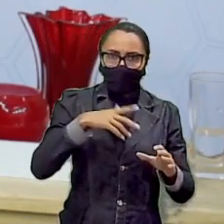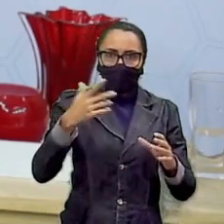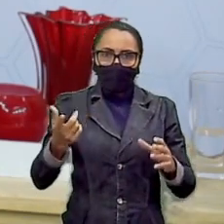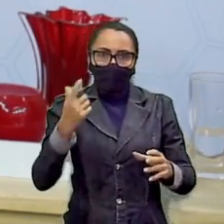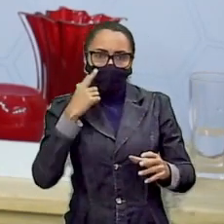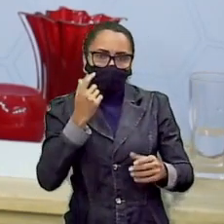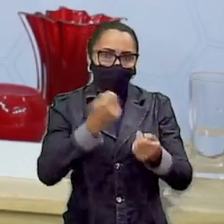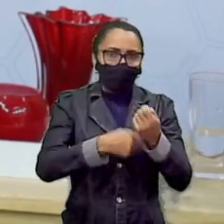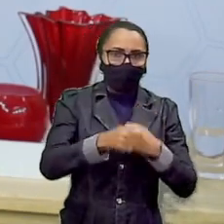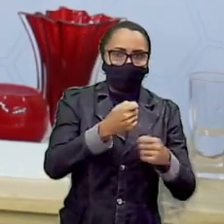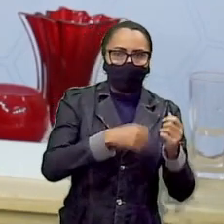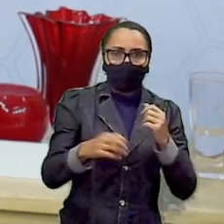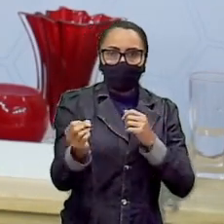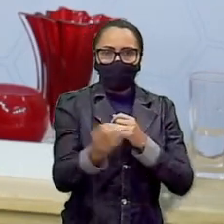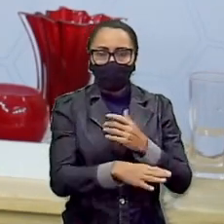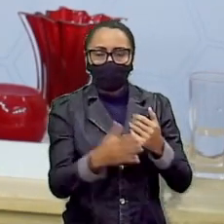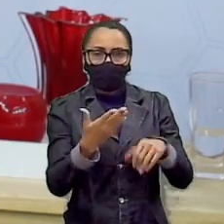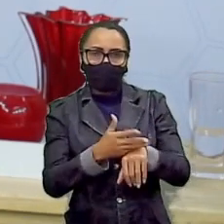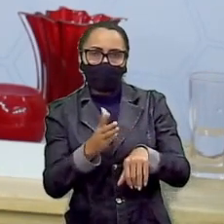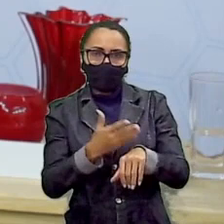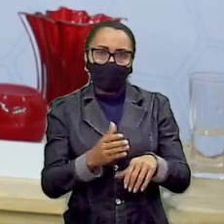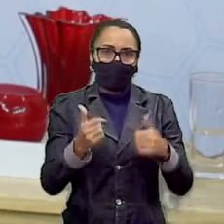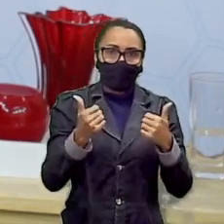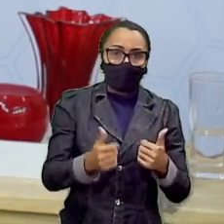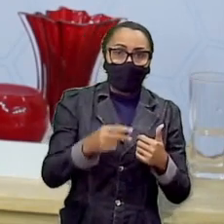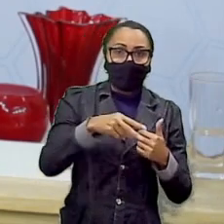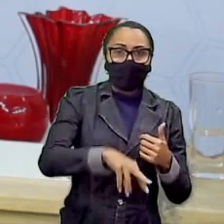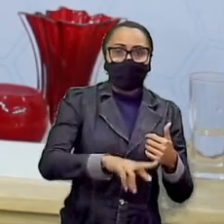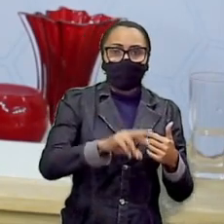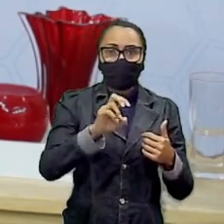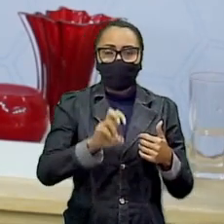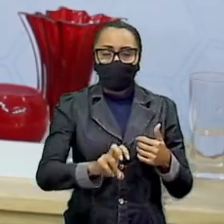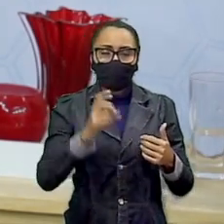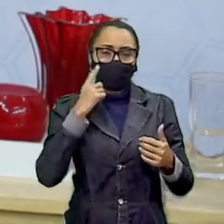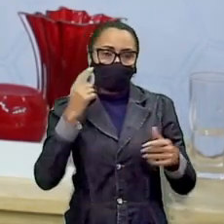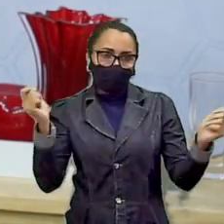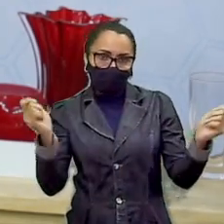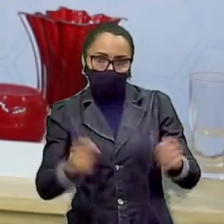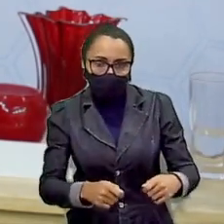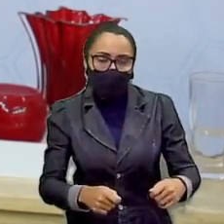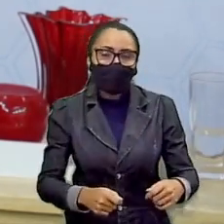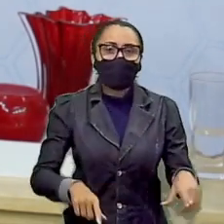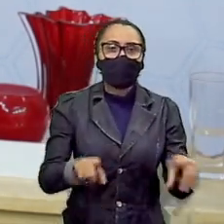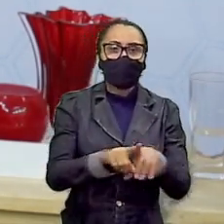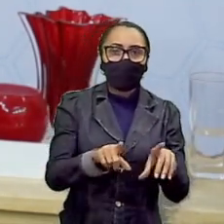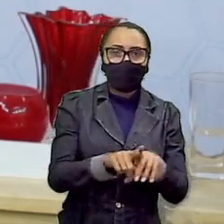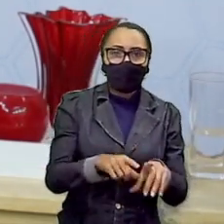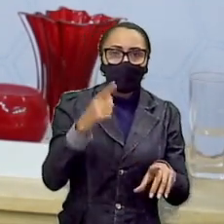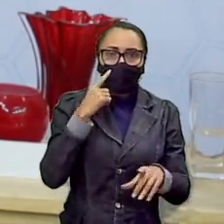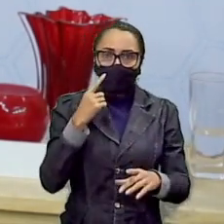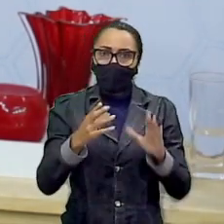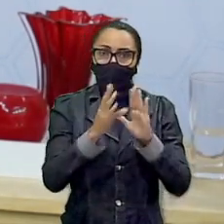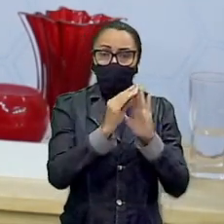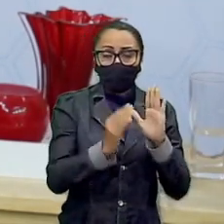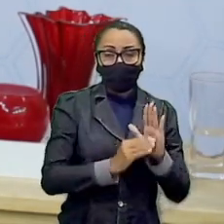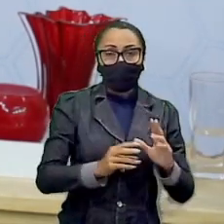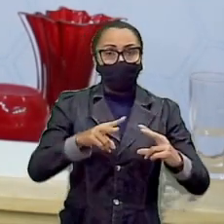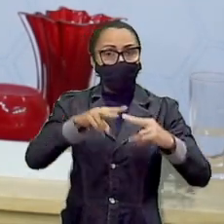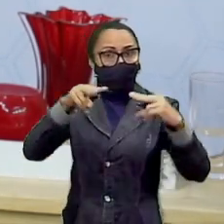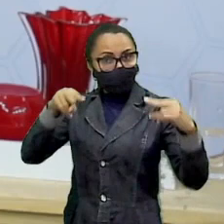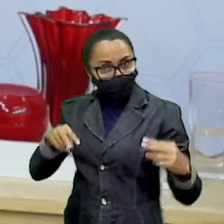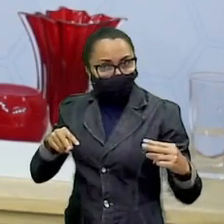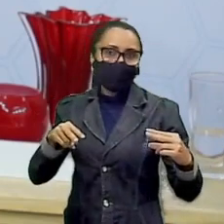novos treinamentos, atualizarem. Também a NR5 trouxe a possibilidade do modo EAD, né, do